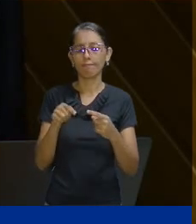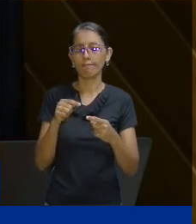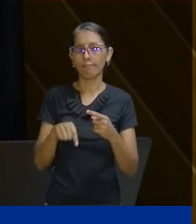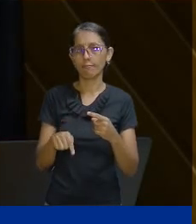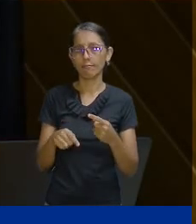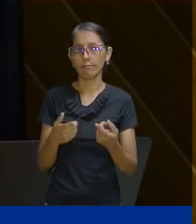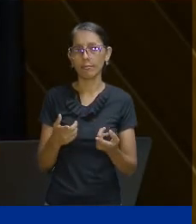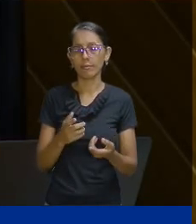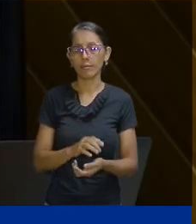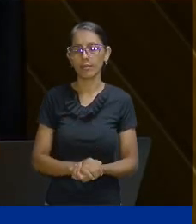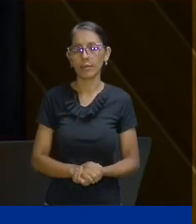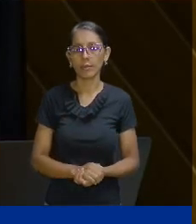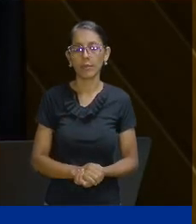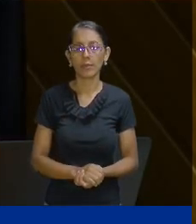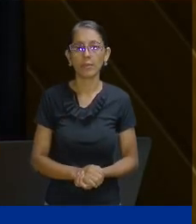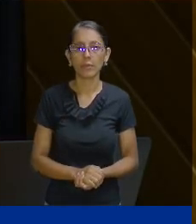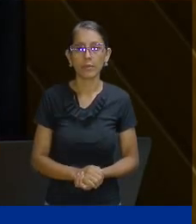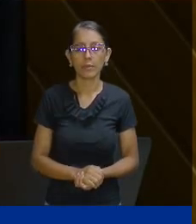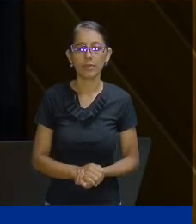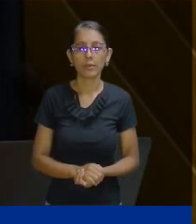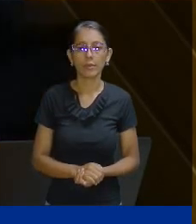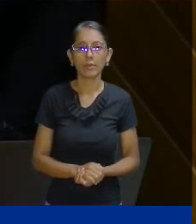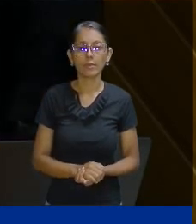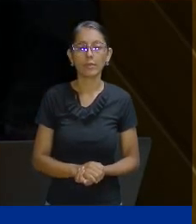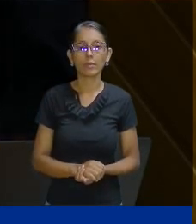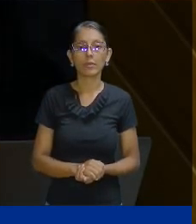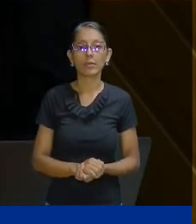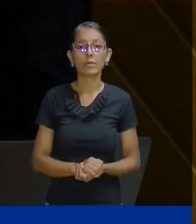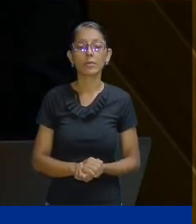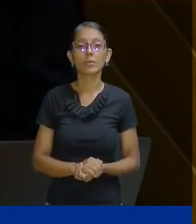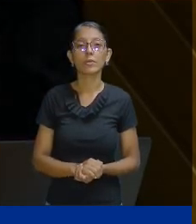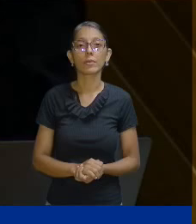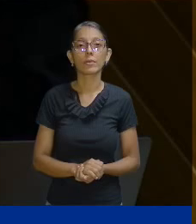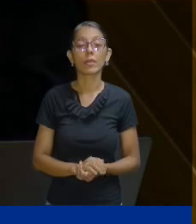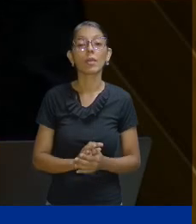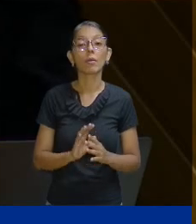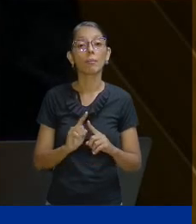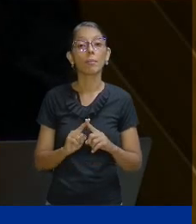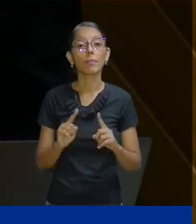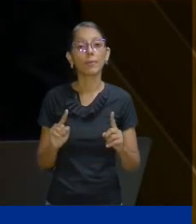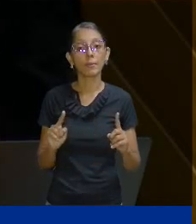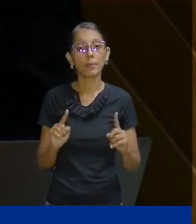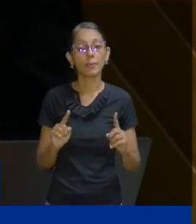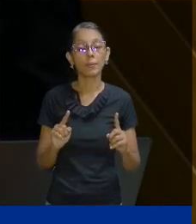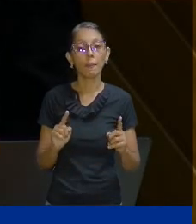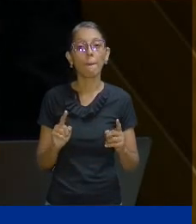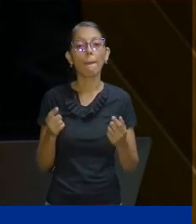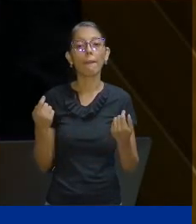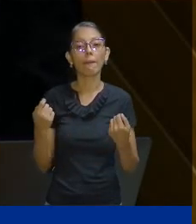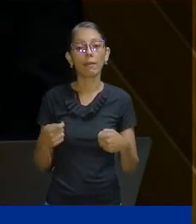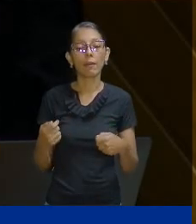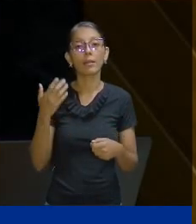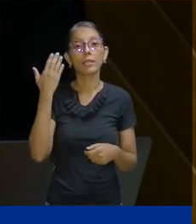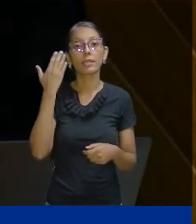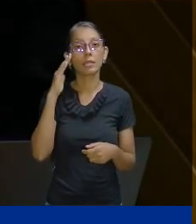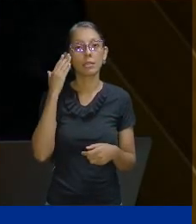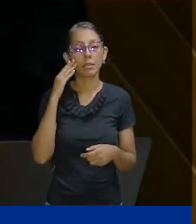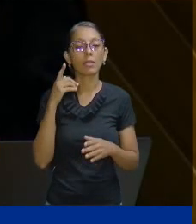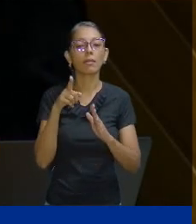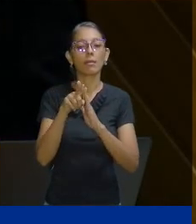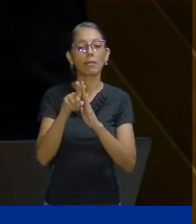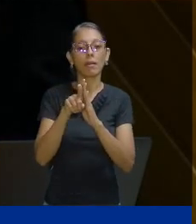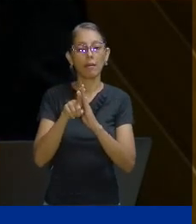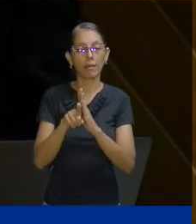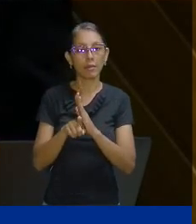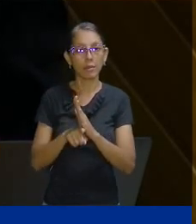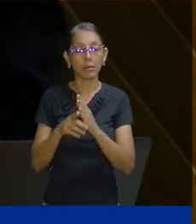já faço também essa questão da cadeia de custódia. No mais, é entender a análise da prova.